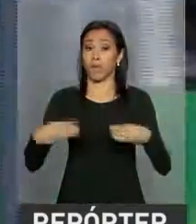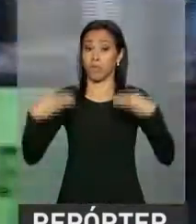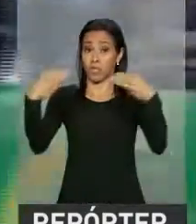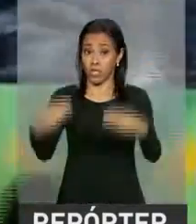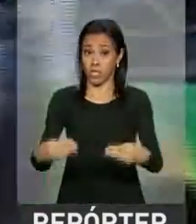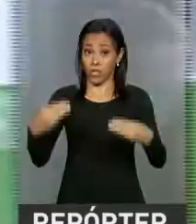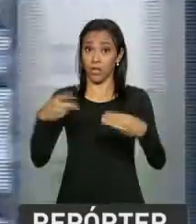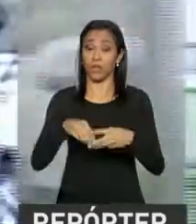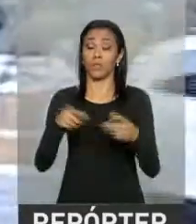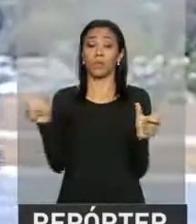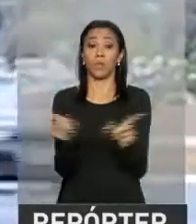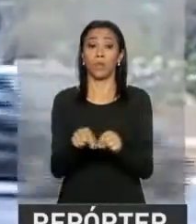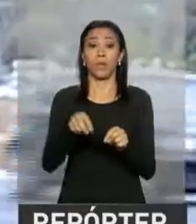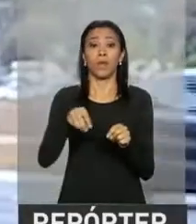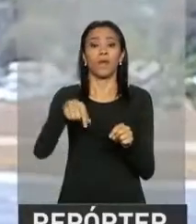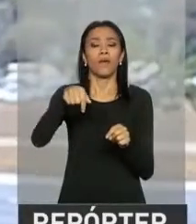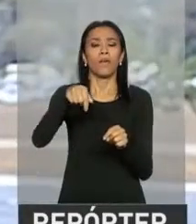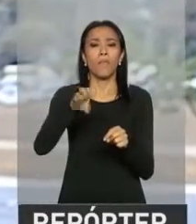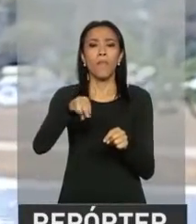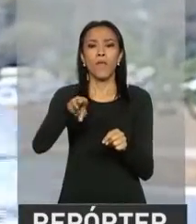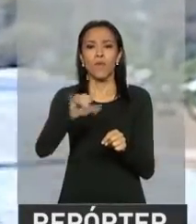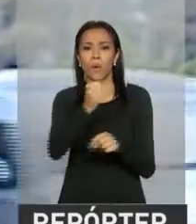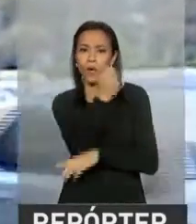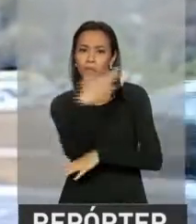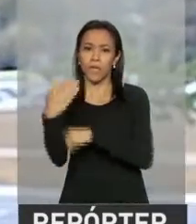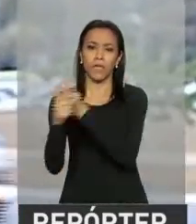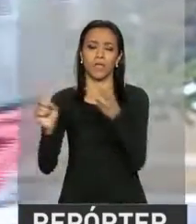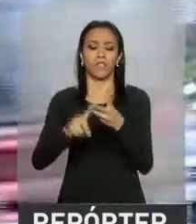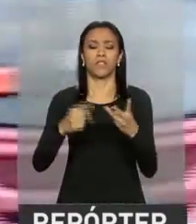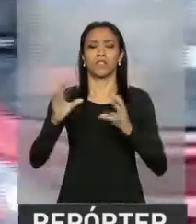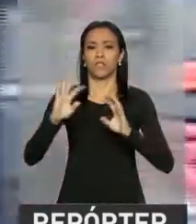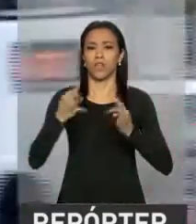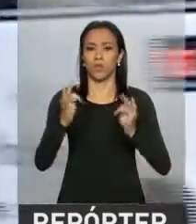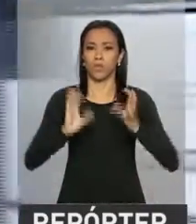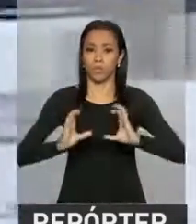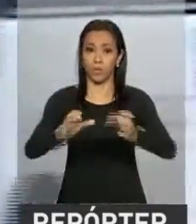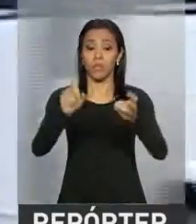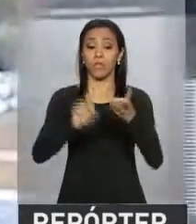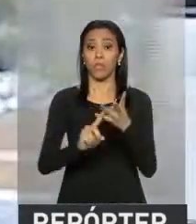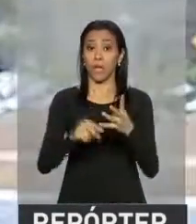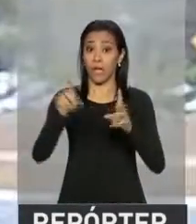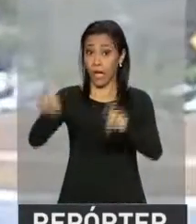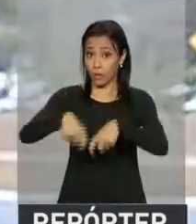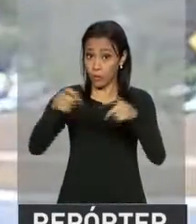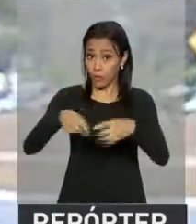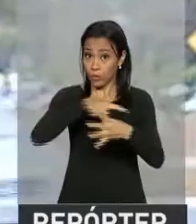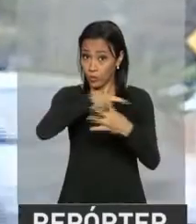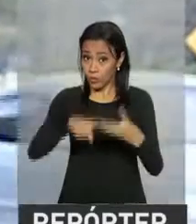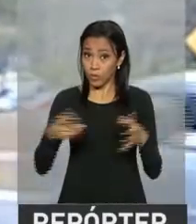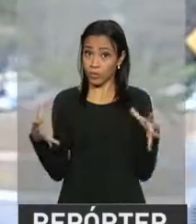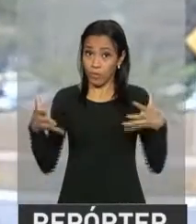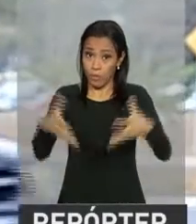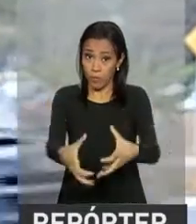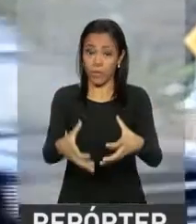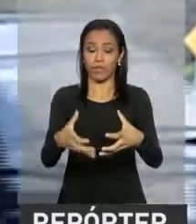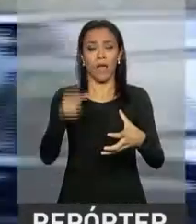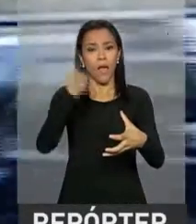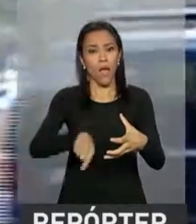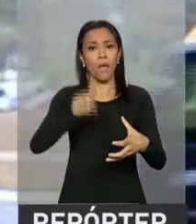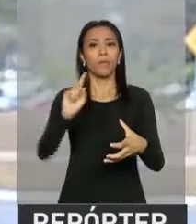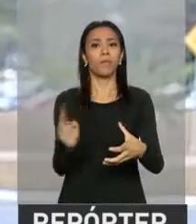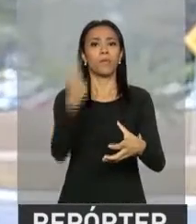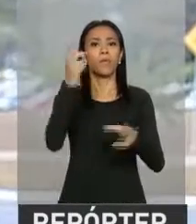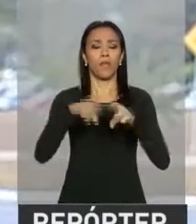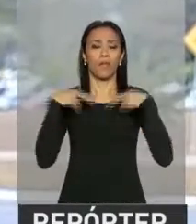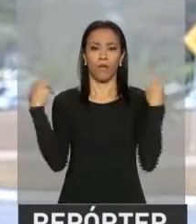cidades a ação e comunicação e agricultura abastecimento e pecuária esta é a primeira reunião